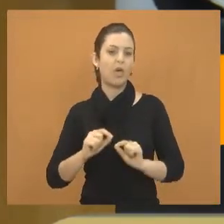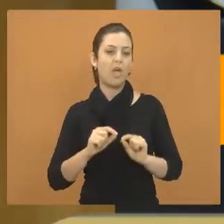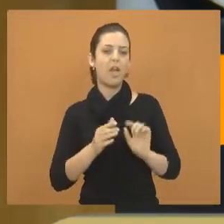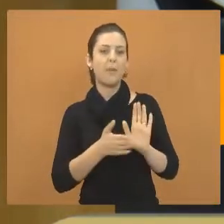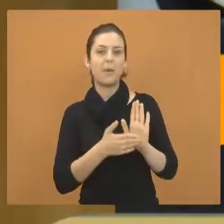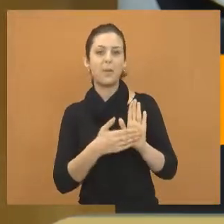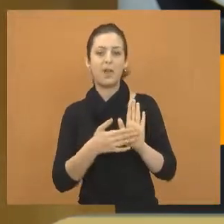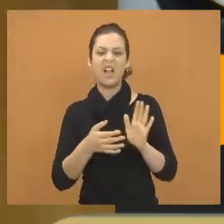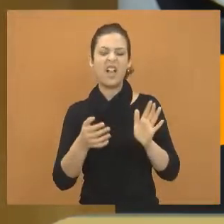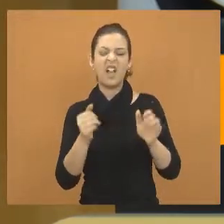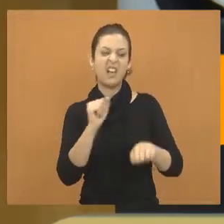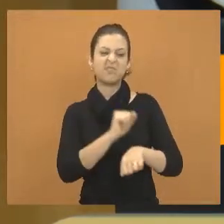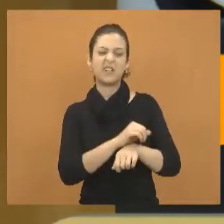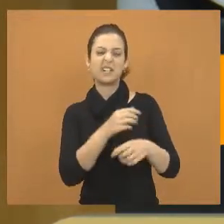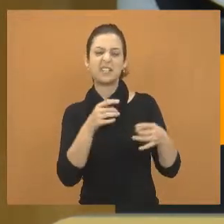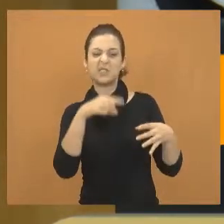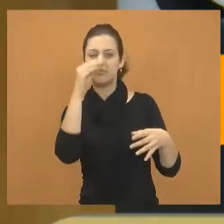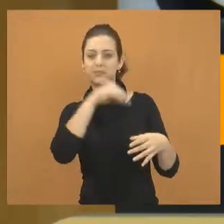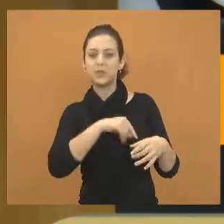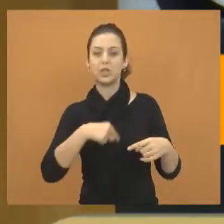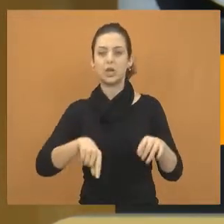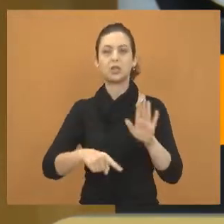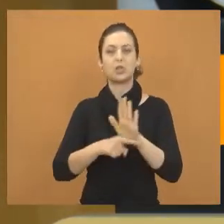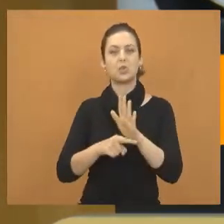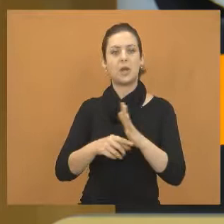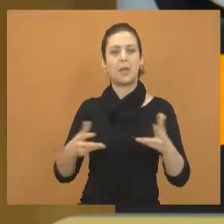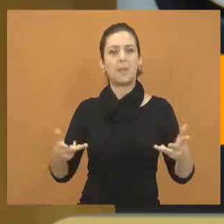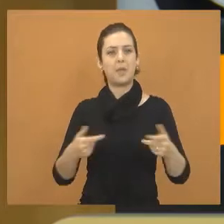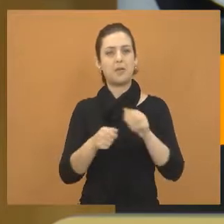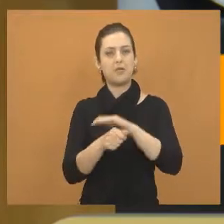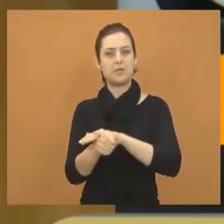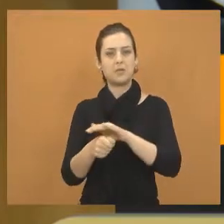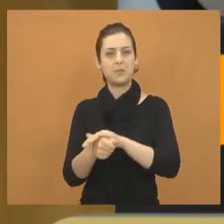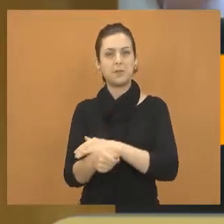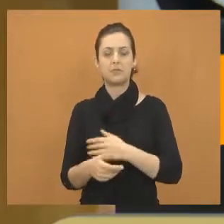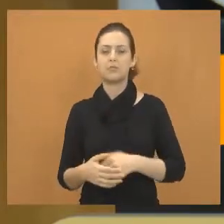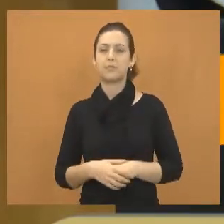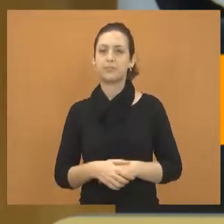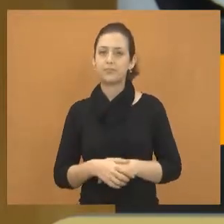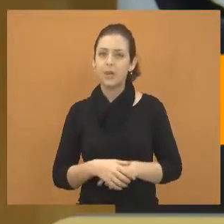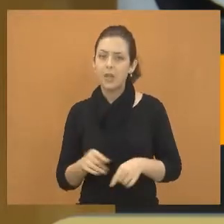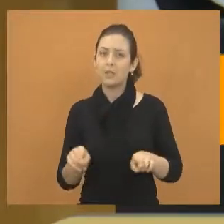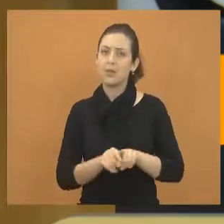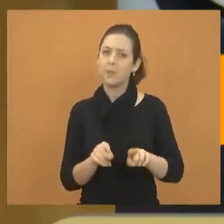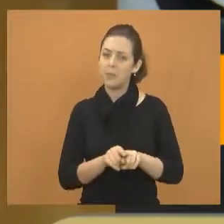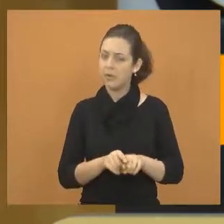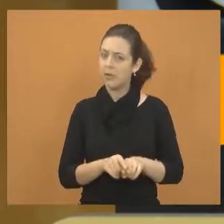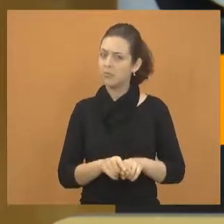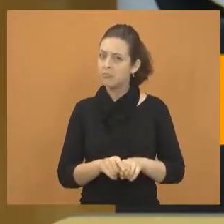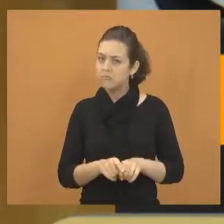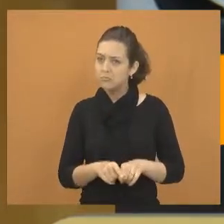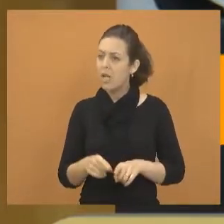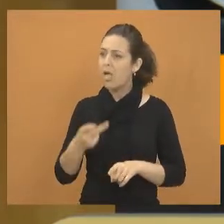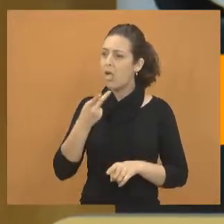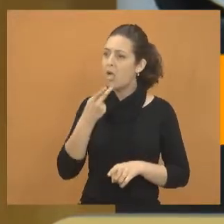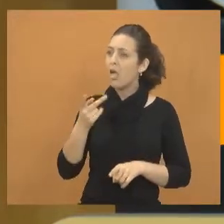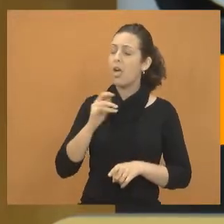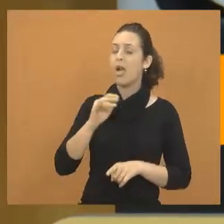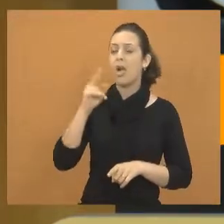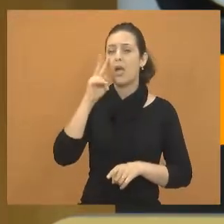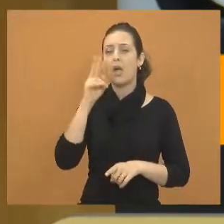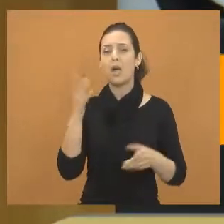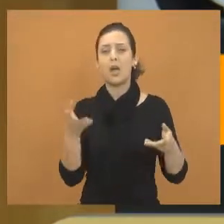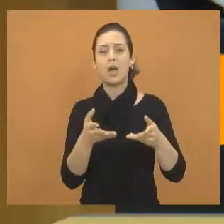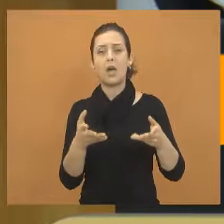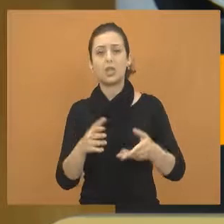propor também para que a gente possa ajudar a melhorar esses investimentos. E diga-se de passagem, vereadores, nós estamos